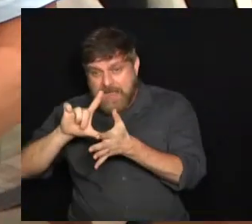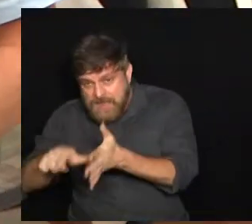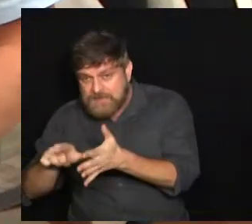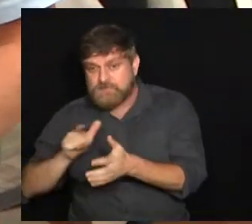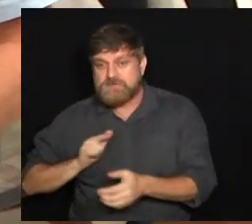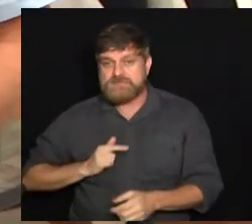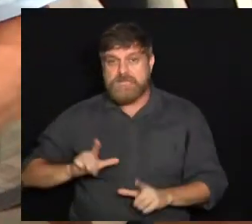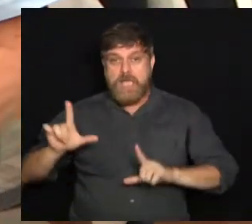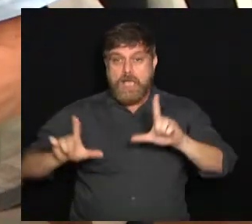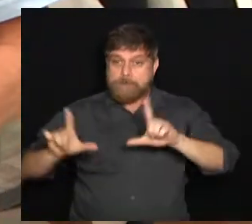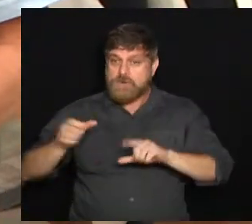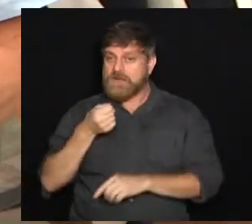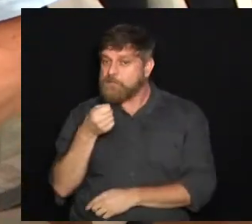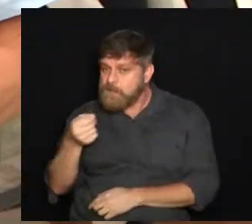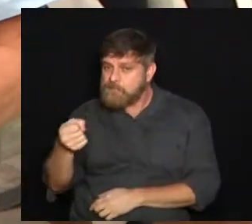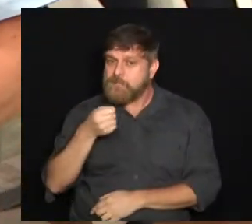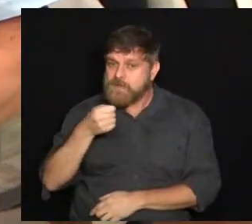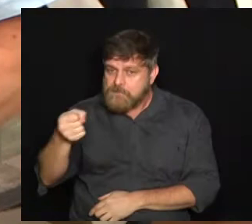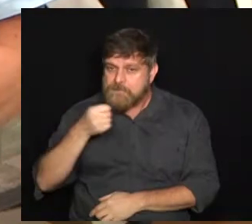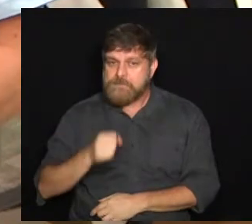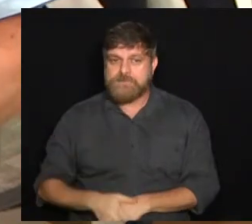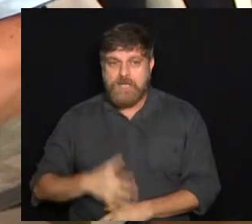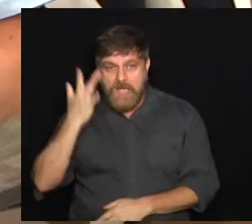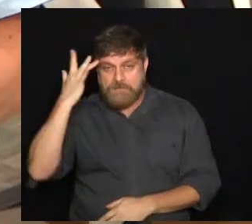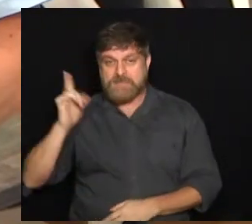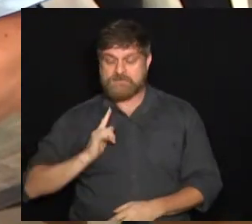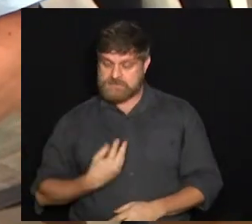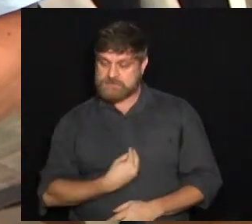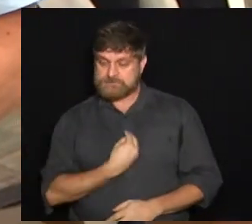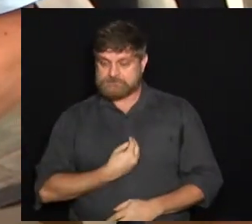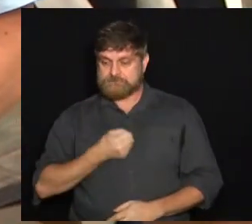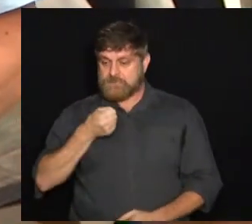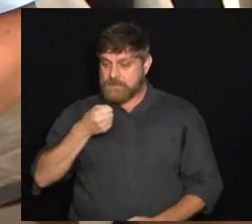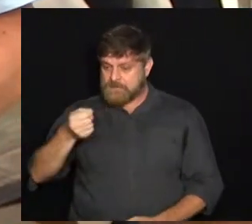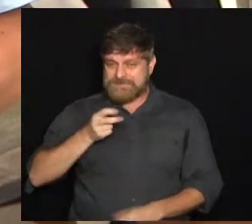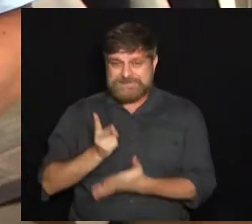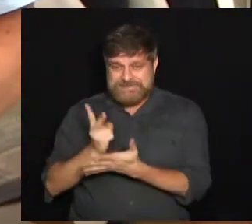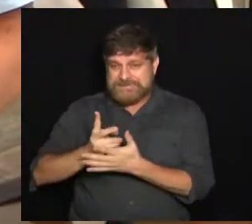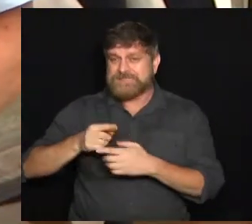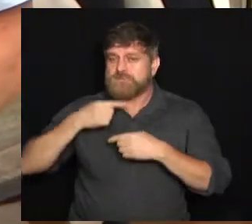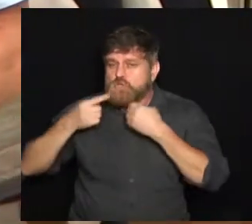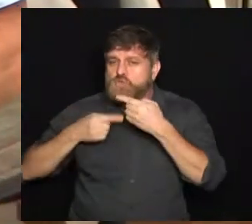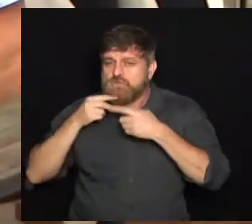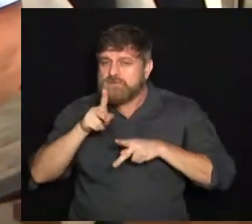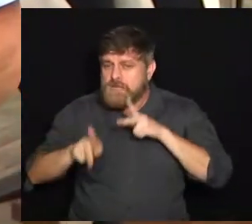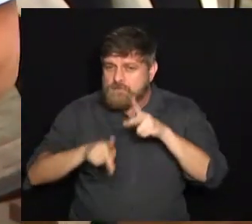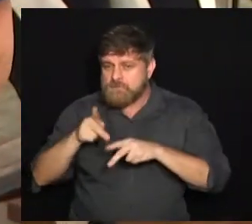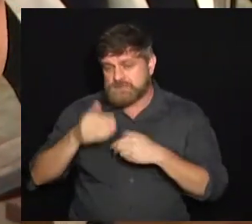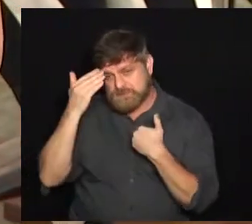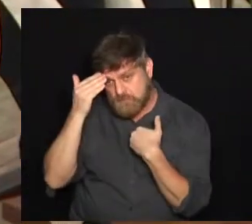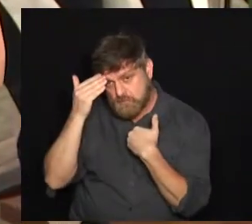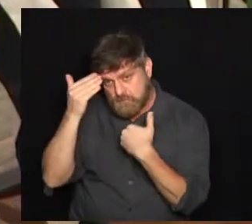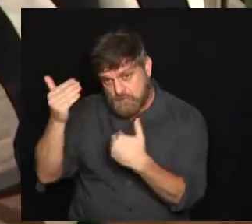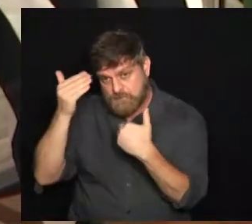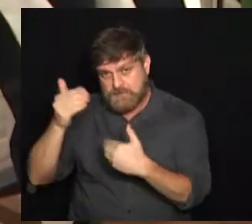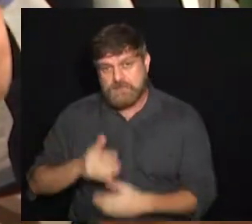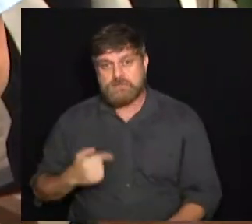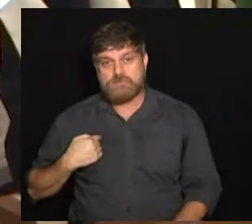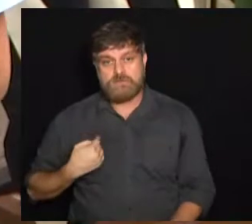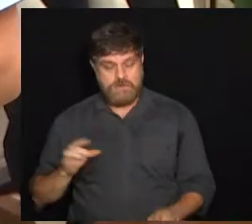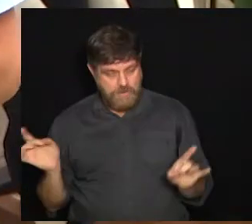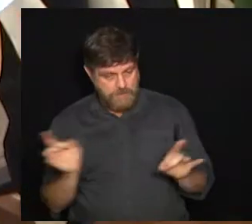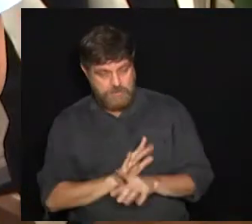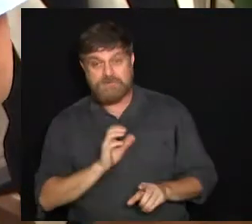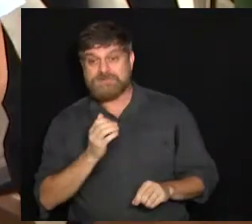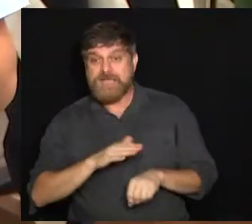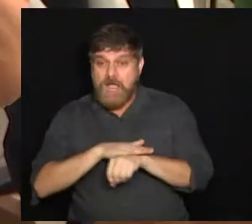mais programas aqui. A gente vai amanhã, inclusive, com uma participação também, sempre tirando as dúvidas da população. Obrigada. Eu que agradeço, estou à disposição. Quem